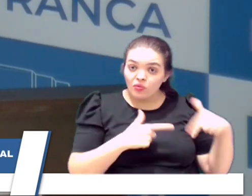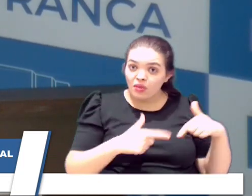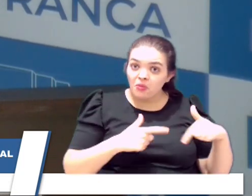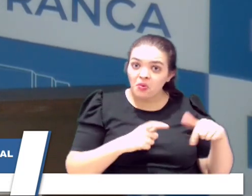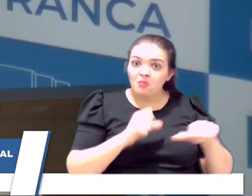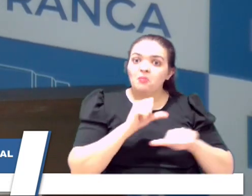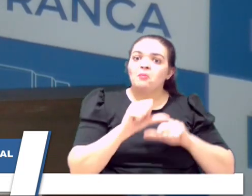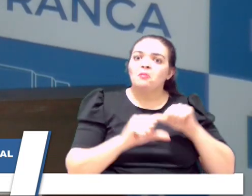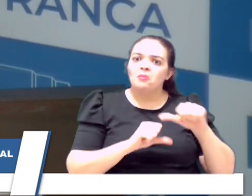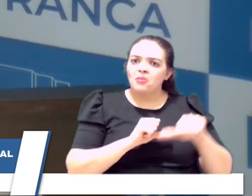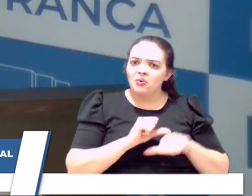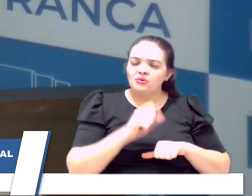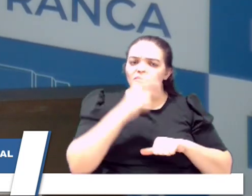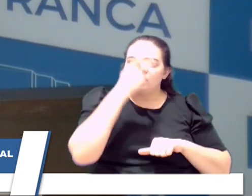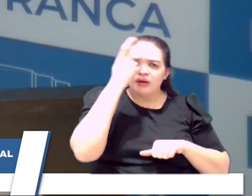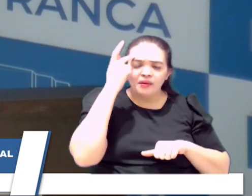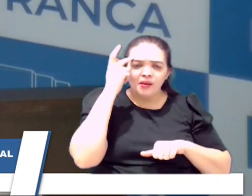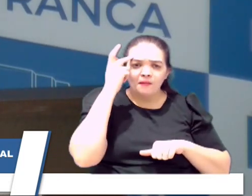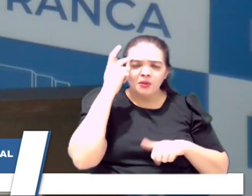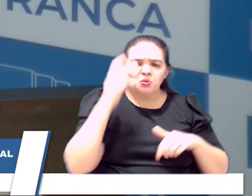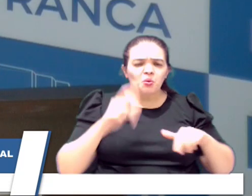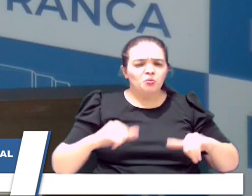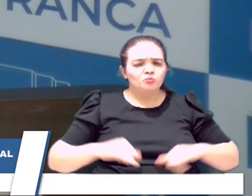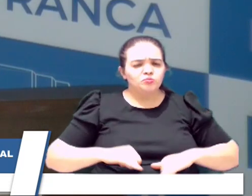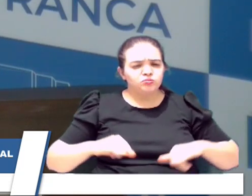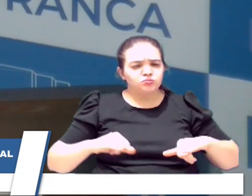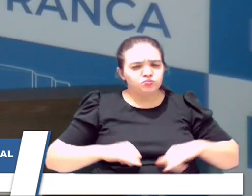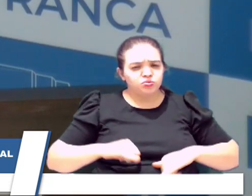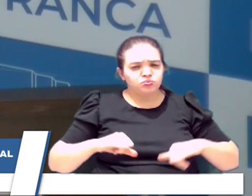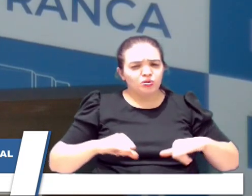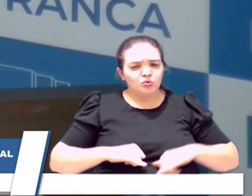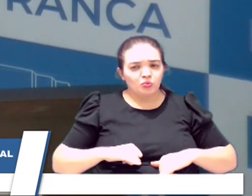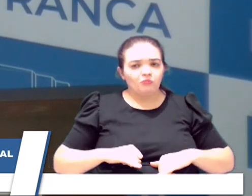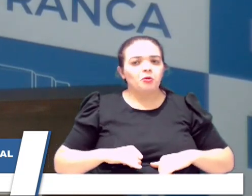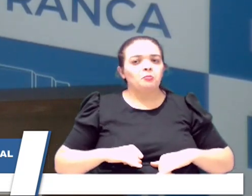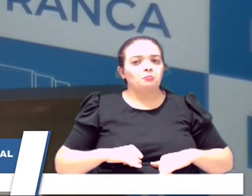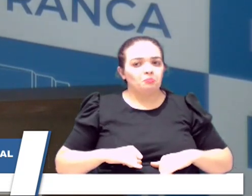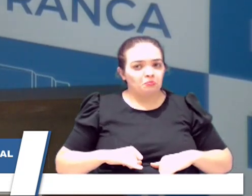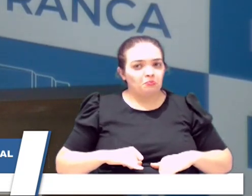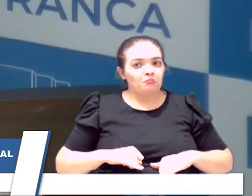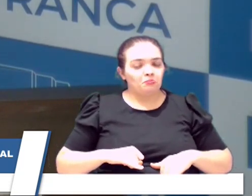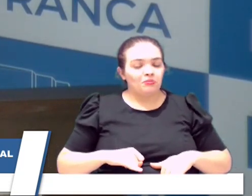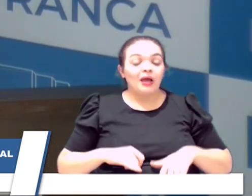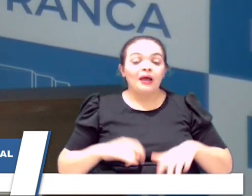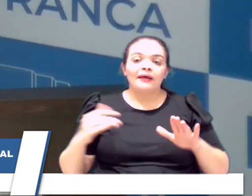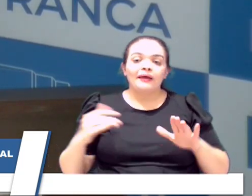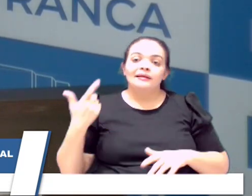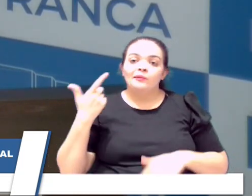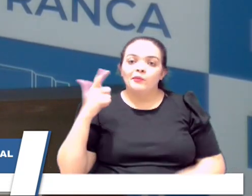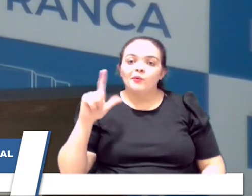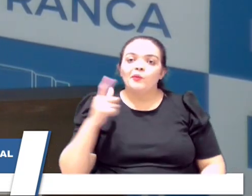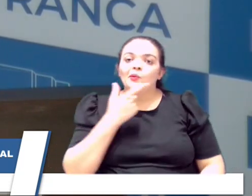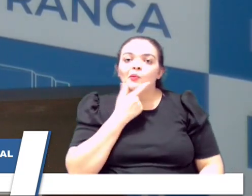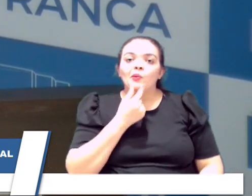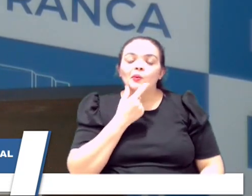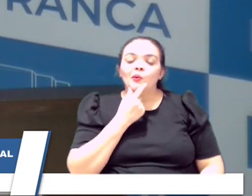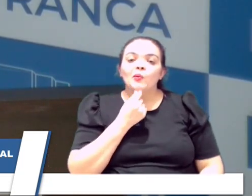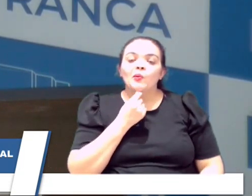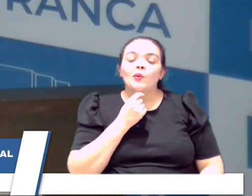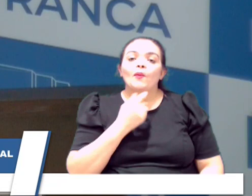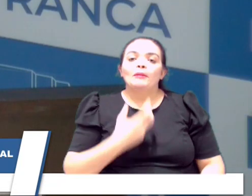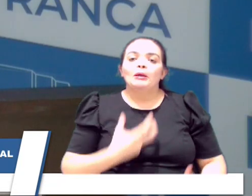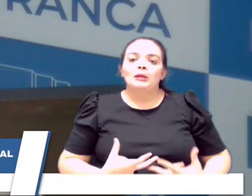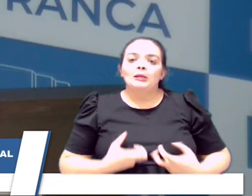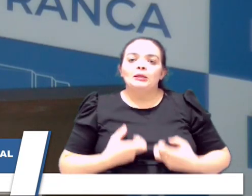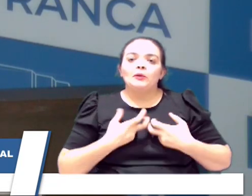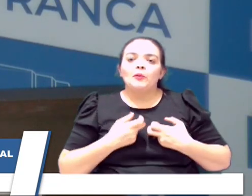de uma pessoa que estava sofrendo, eu não sei o que é. E por último, um senhor que tinha câncer de próstata, ele tinha uma metástase no